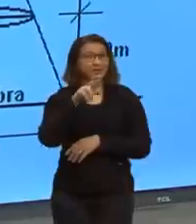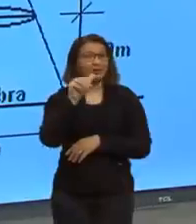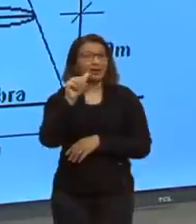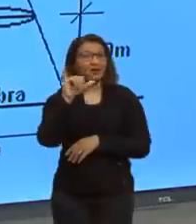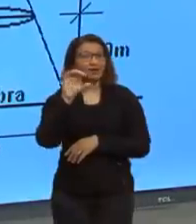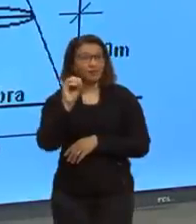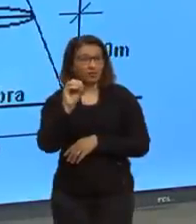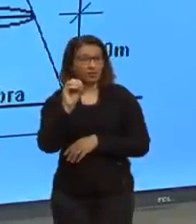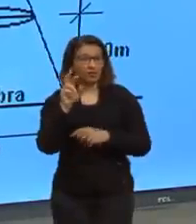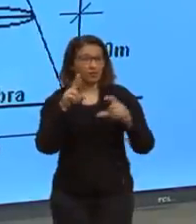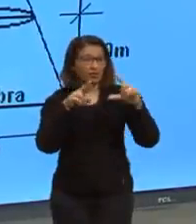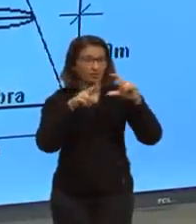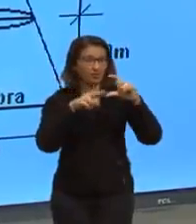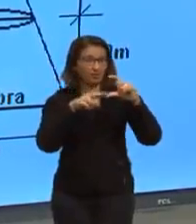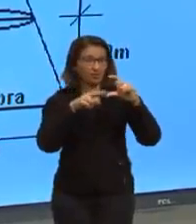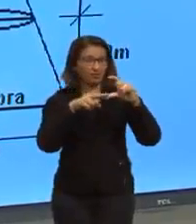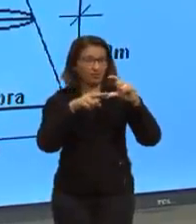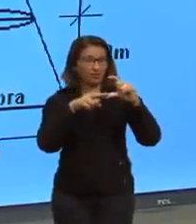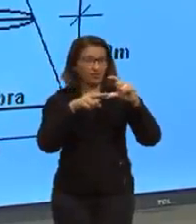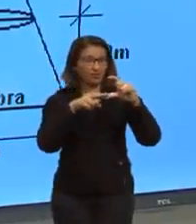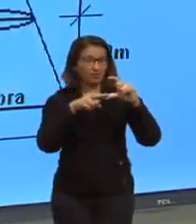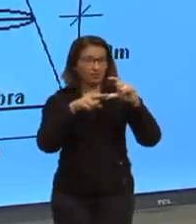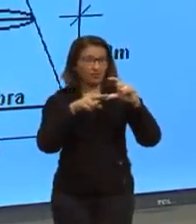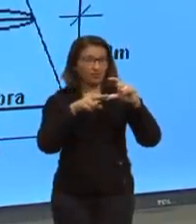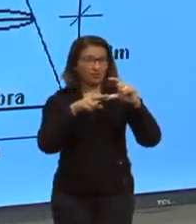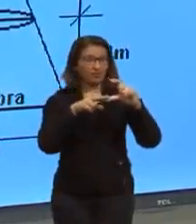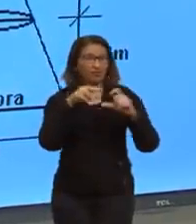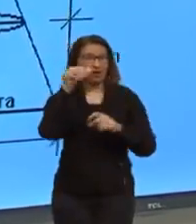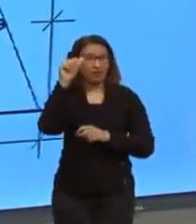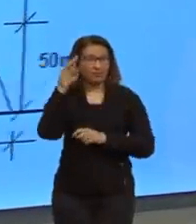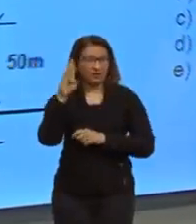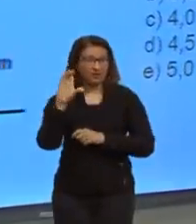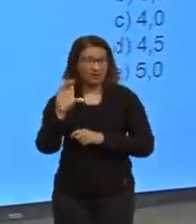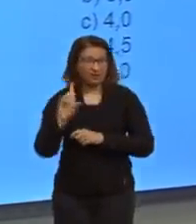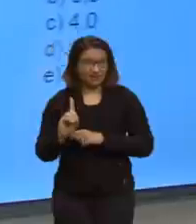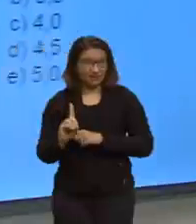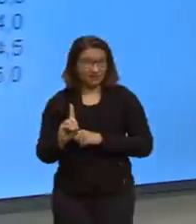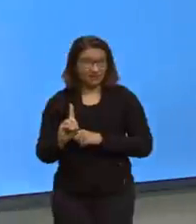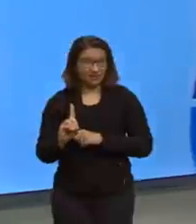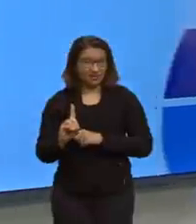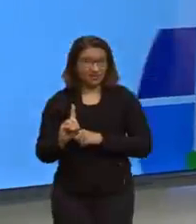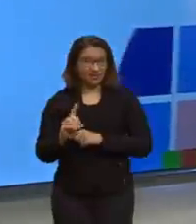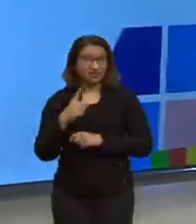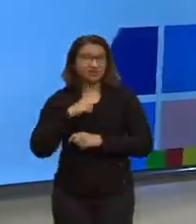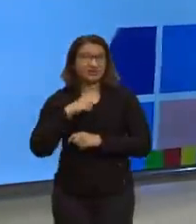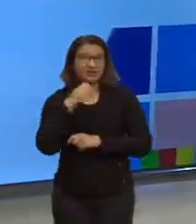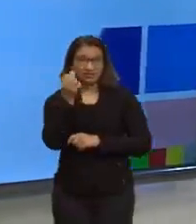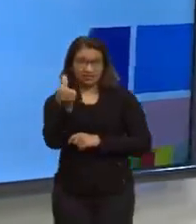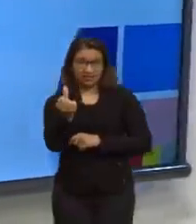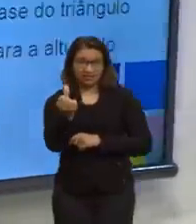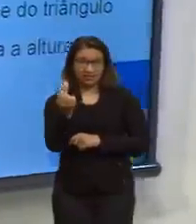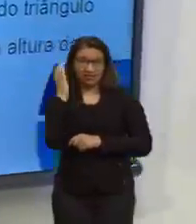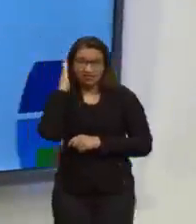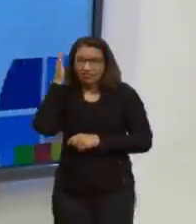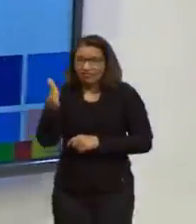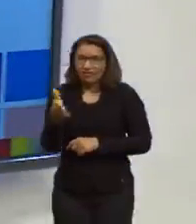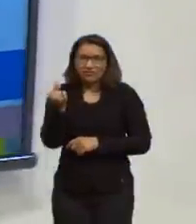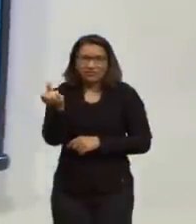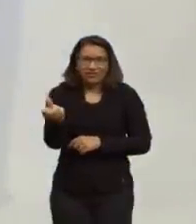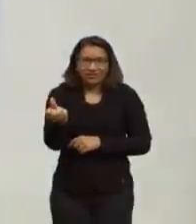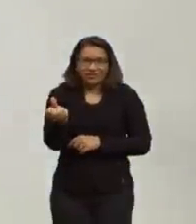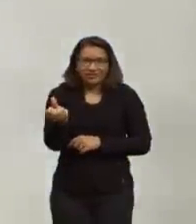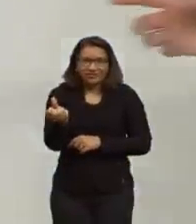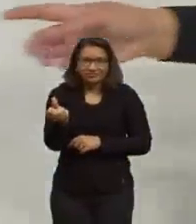na questão, poderia ainda ter aqui um 6. Aí a gente poderia, na pressa, ter respondido direto o 6, sem